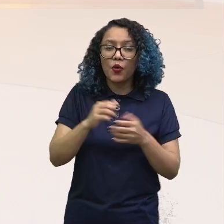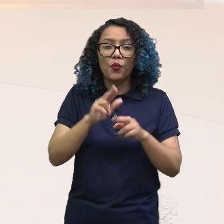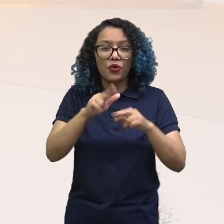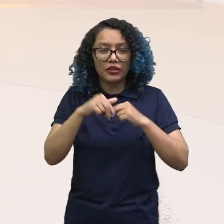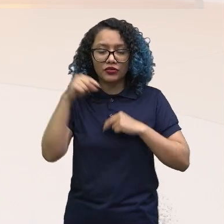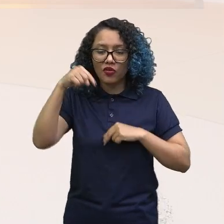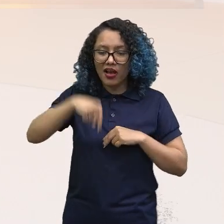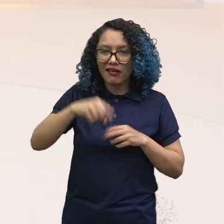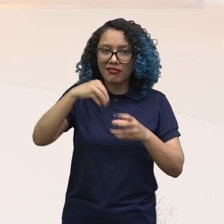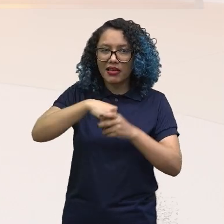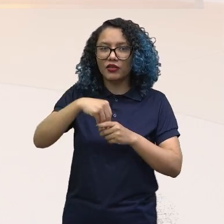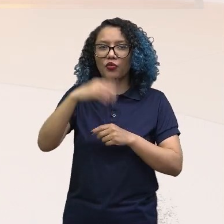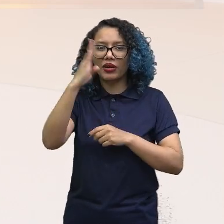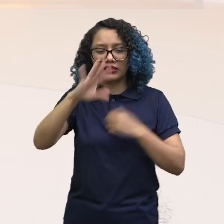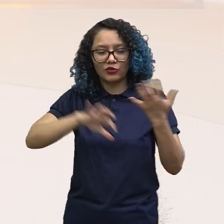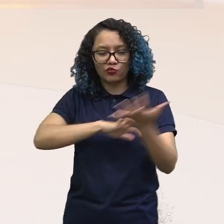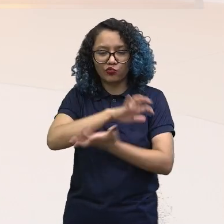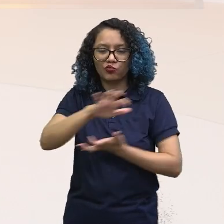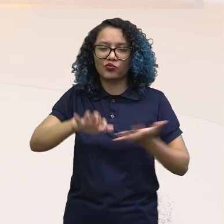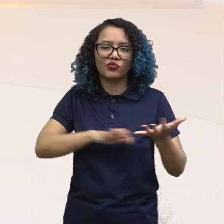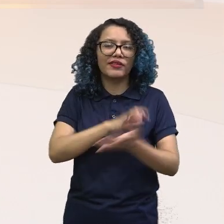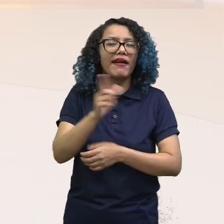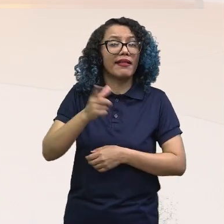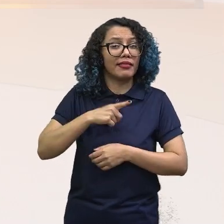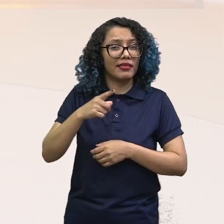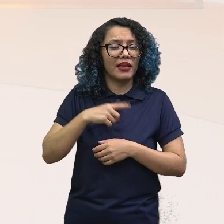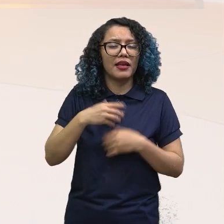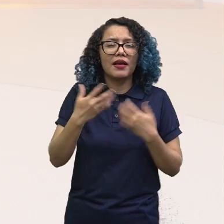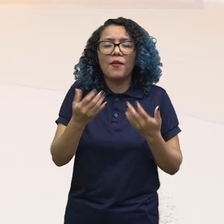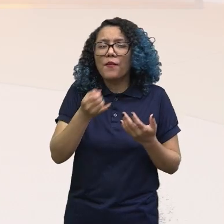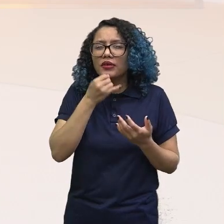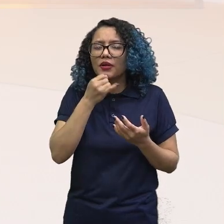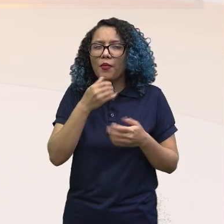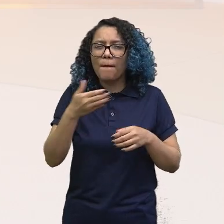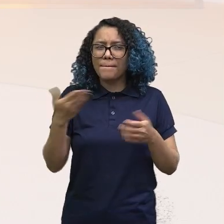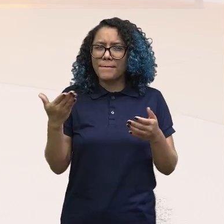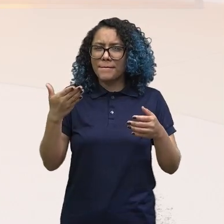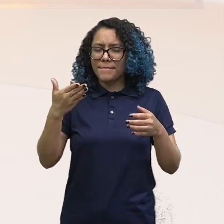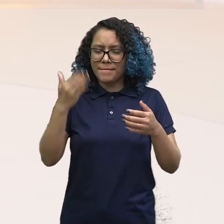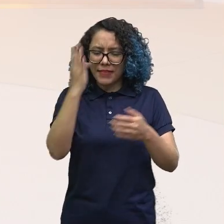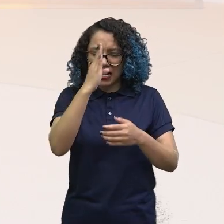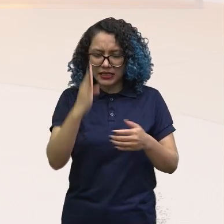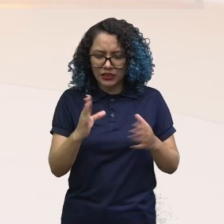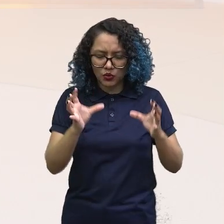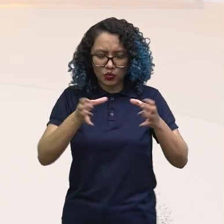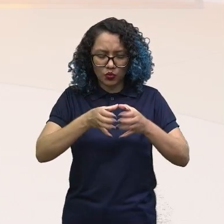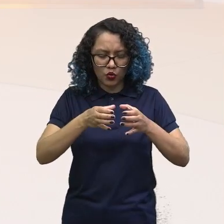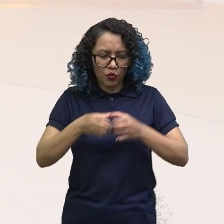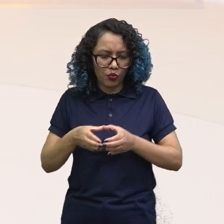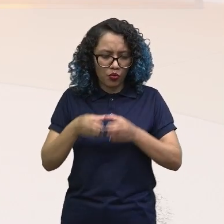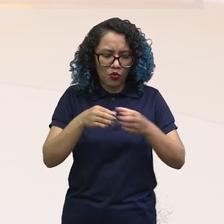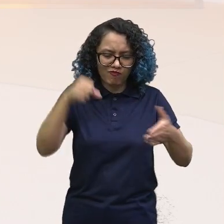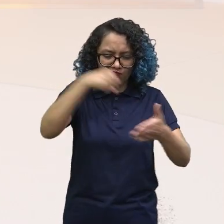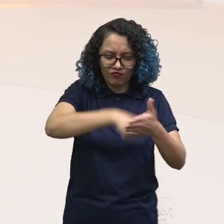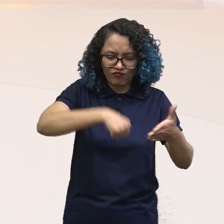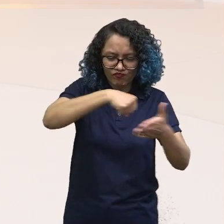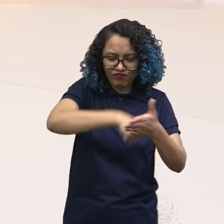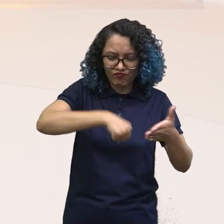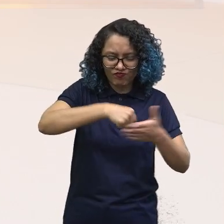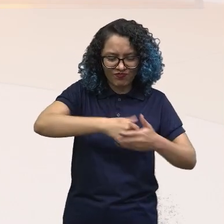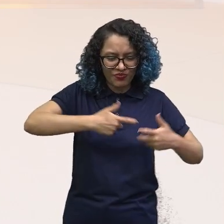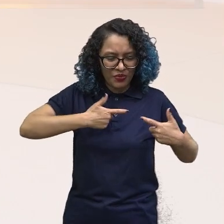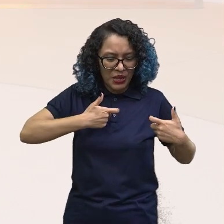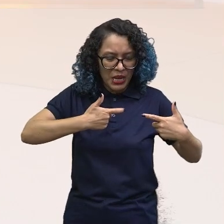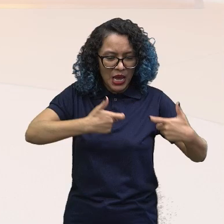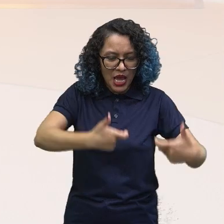social interno. Afinal de contas, como é que o Brasil está lutando contra governos que são